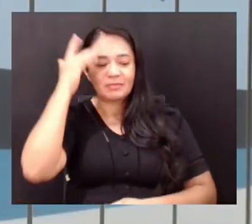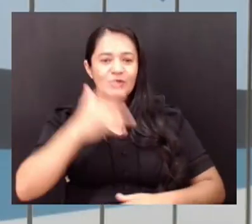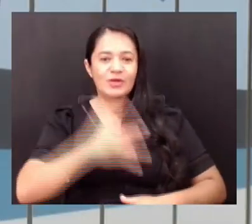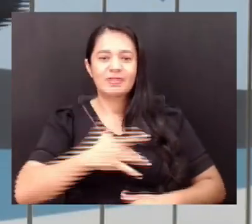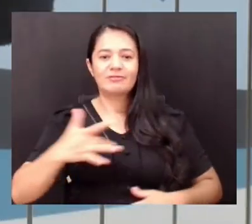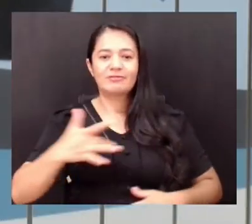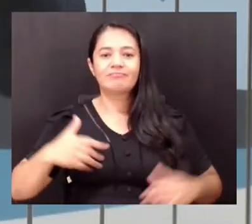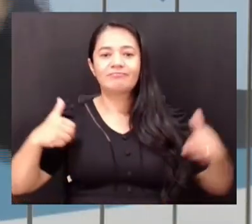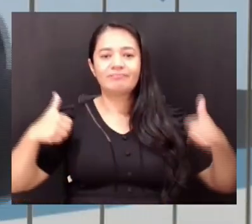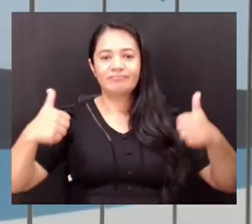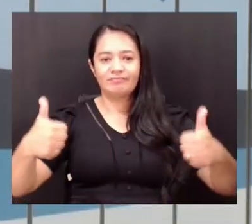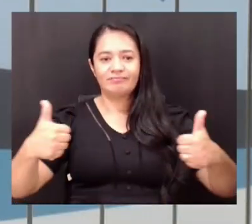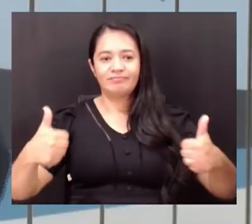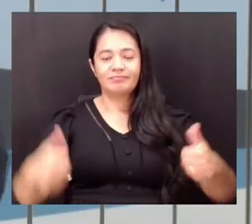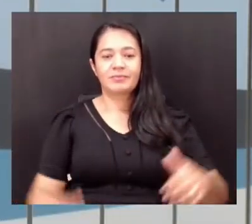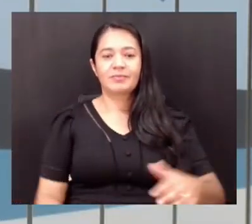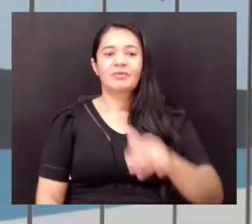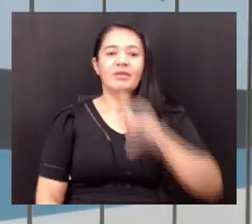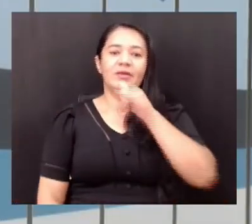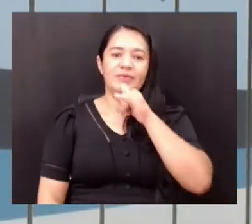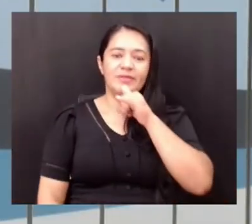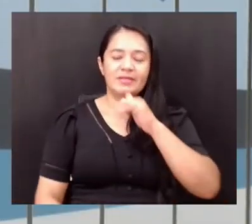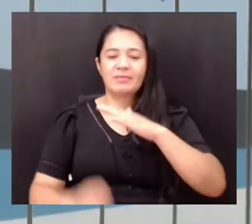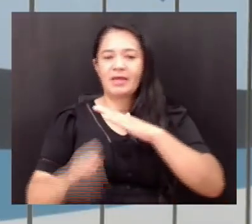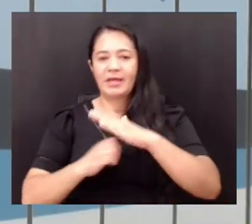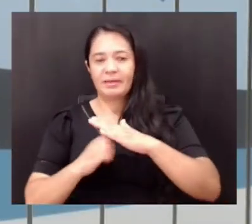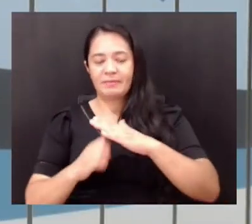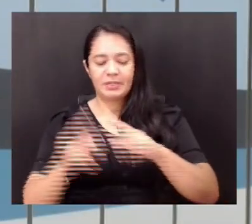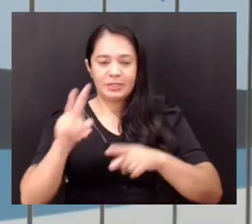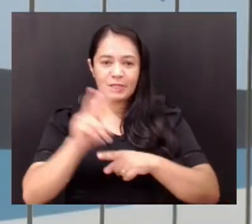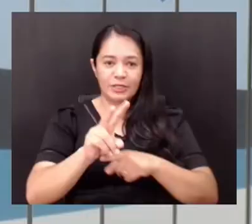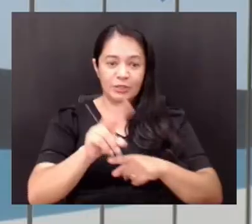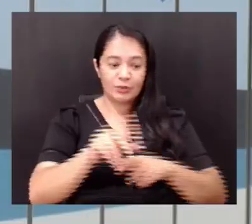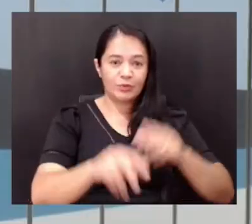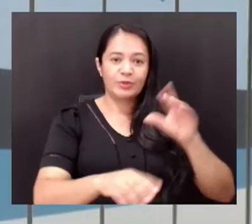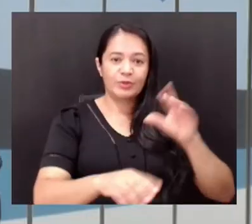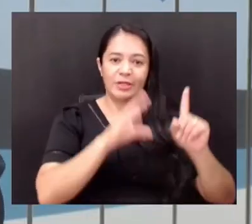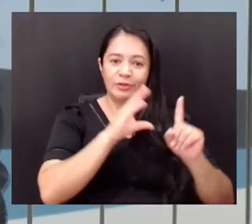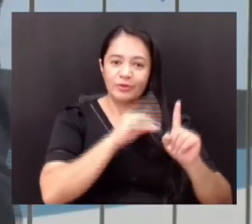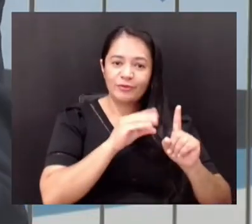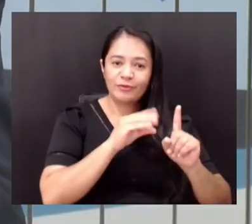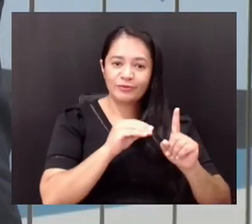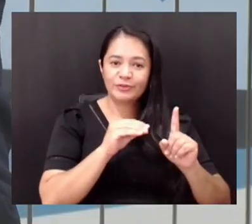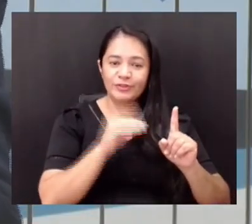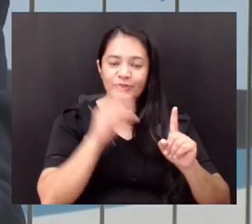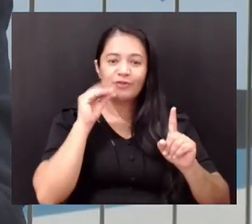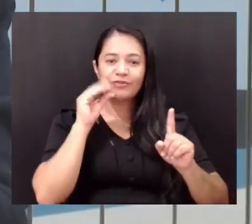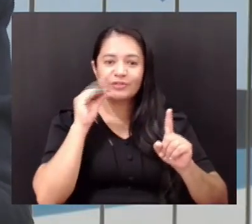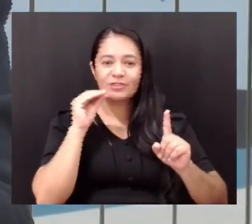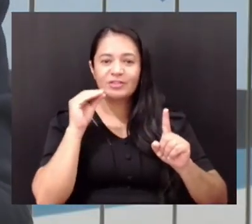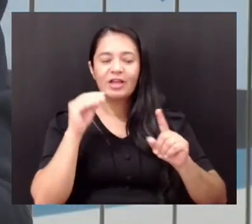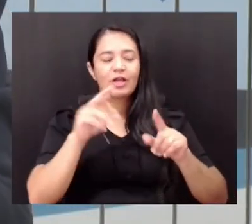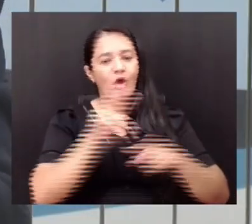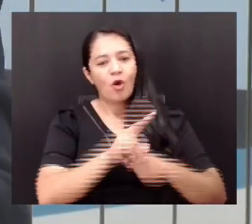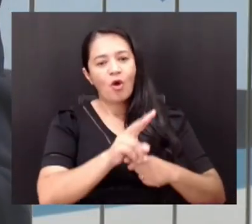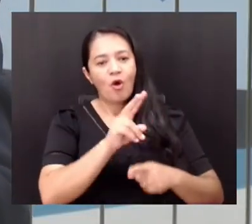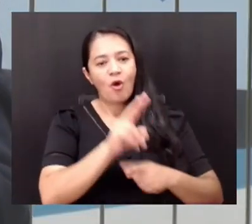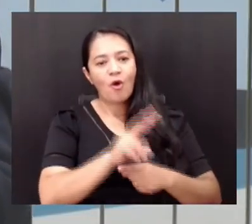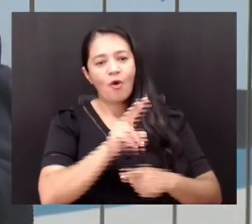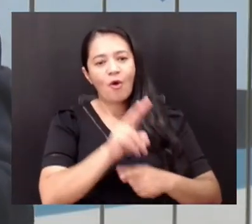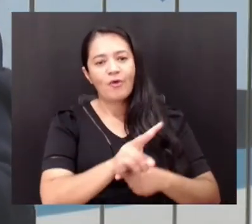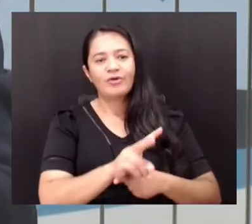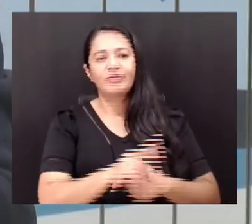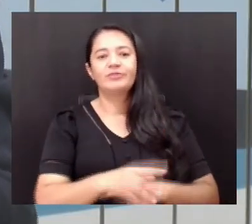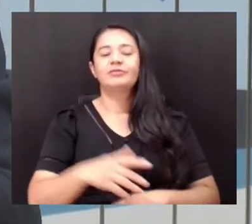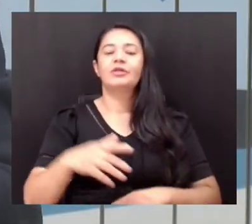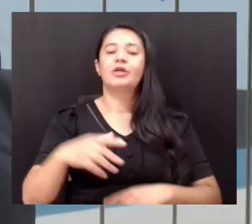que cuidam da saúde corporativa, pegam a saúde corporativa e sim, tá lá a medicina do trabalho,